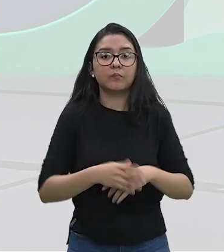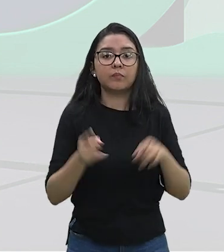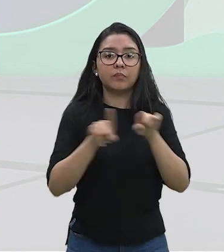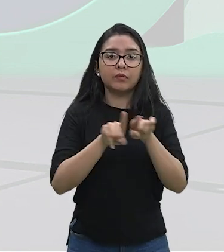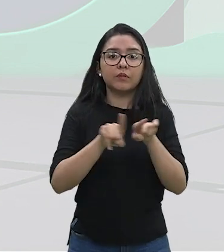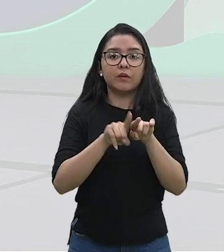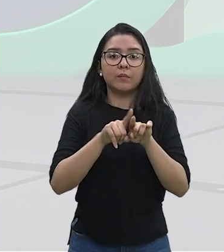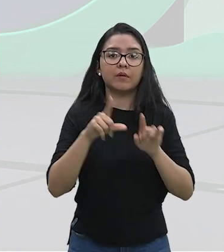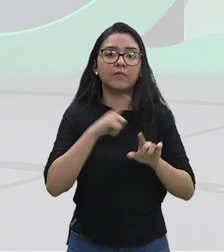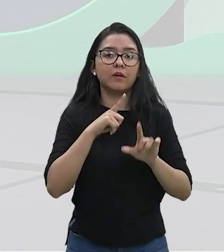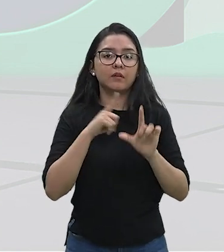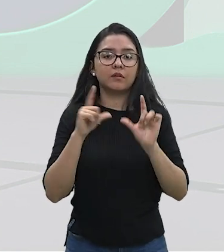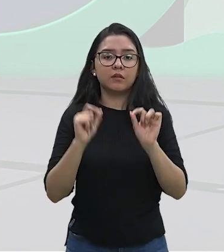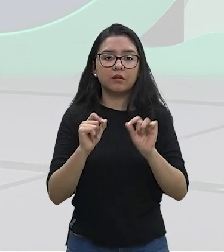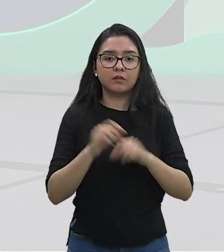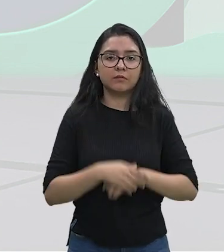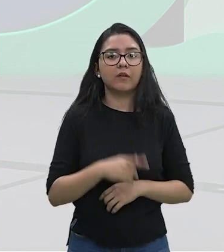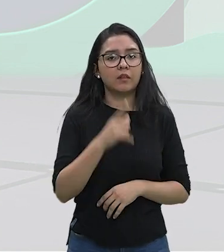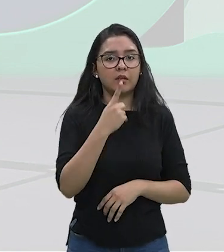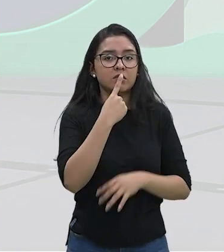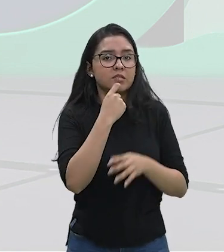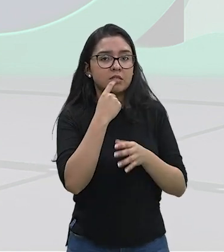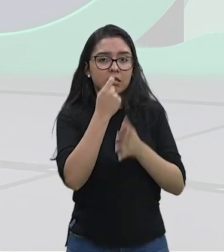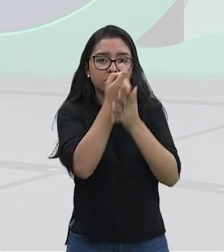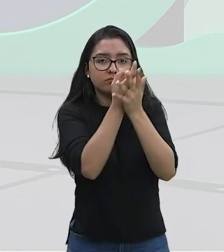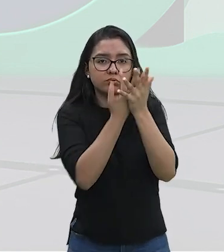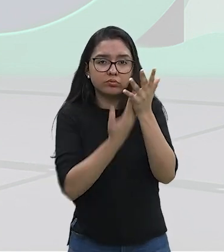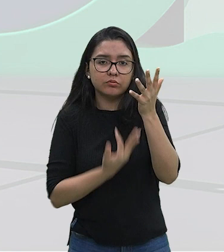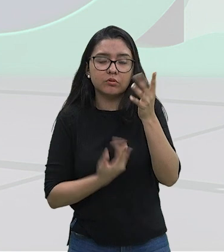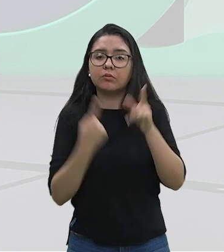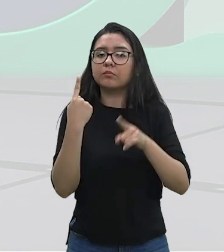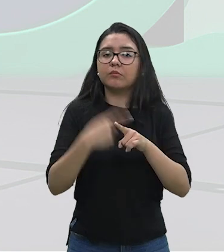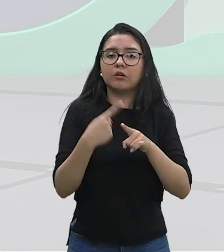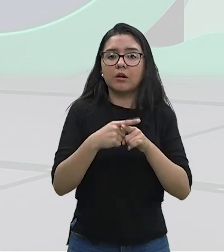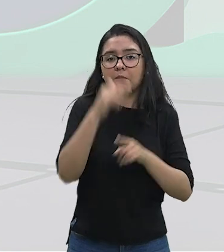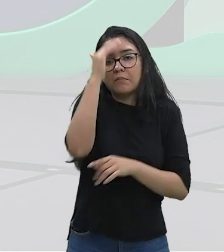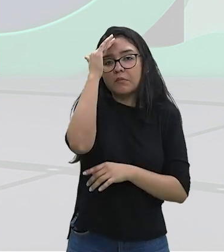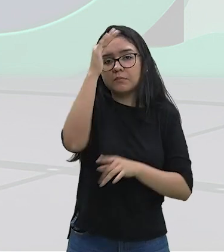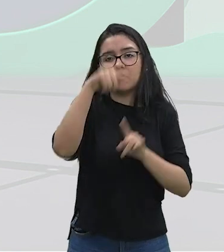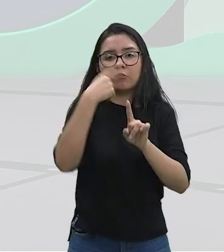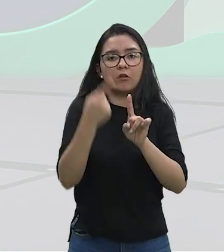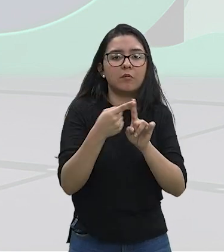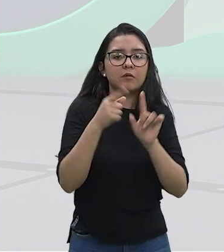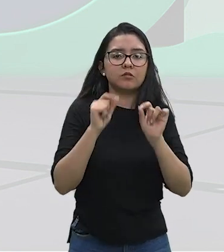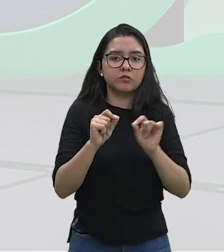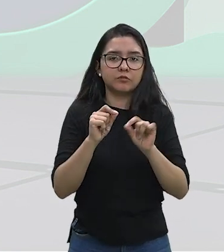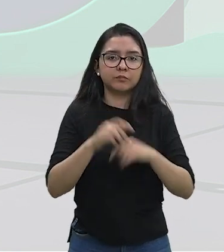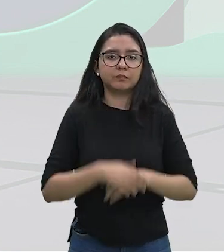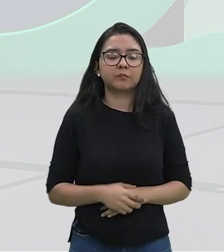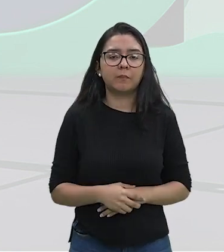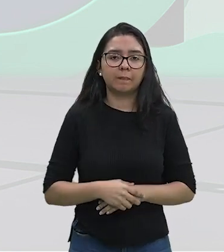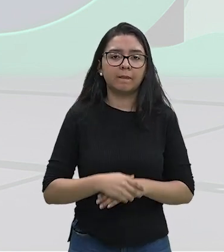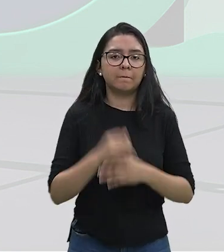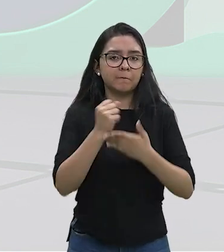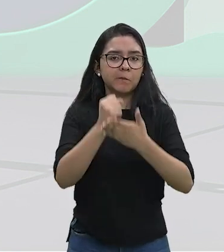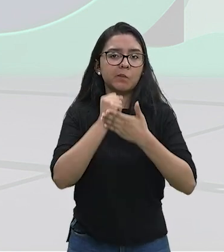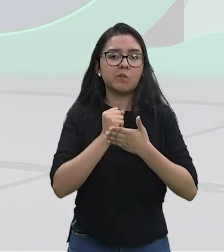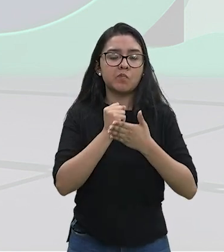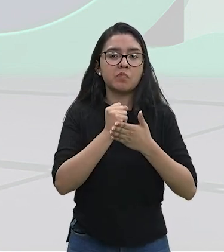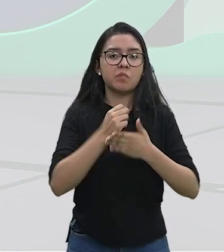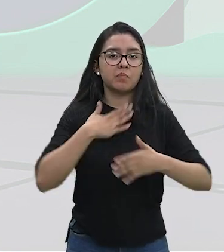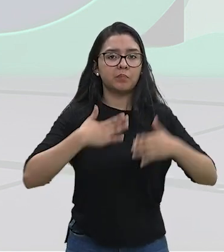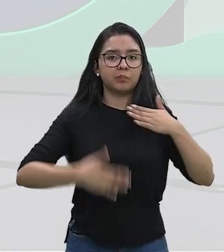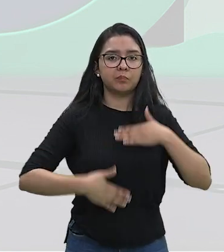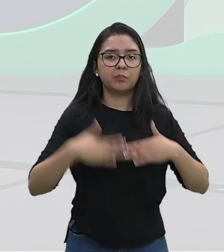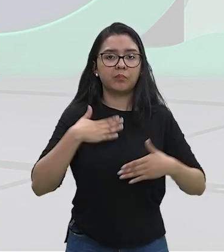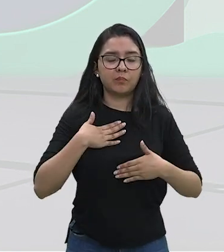ser inervado e irrigado por sangue. Por quê? Porque a sua principal função é a de sustentação do corpo, uma vez que ele compõe